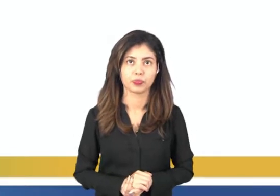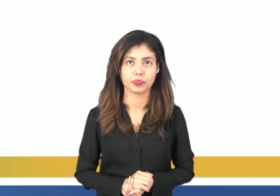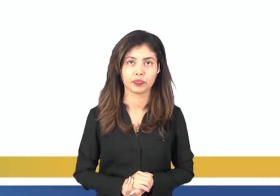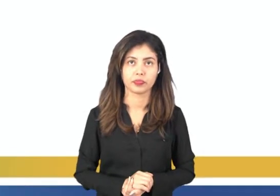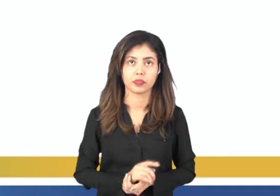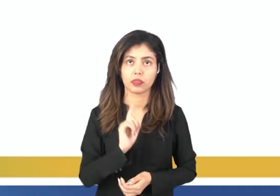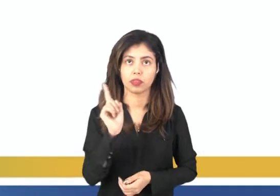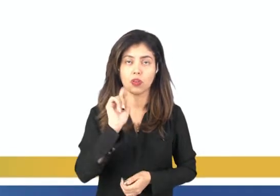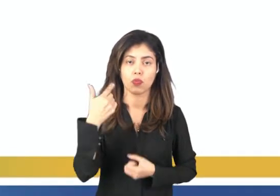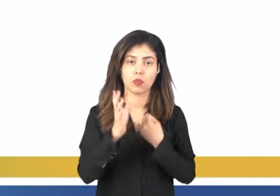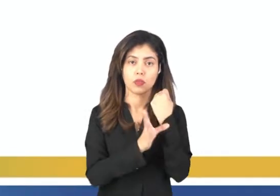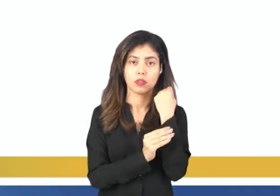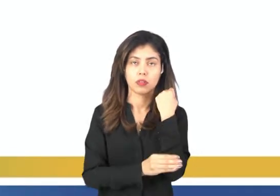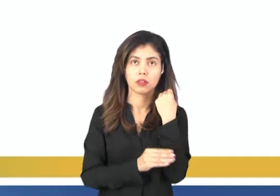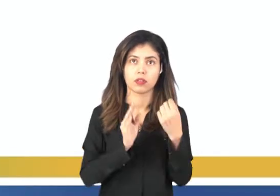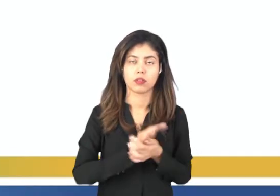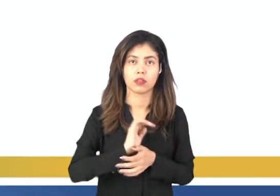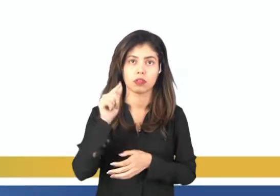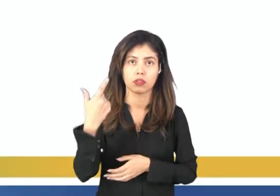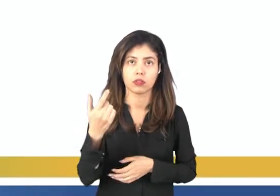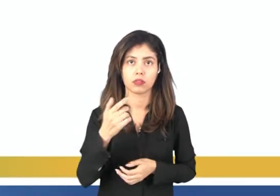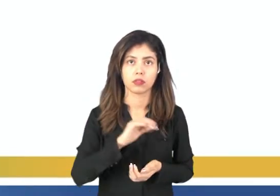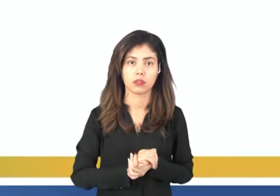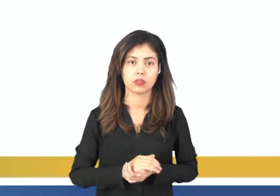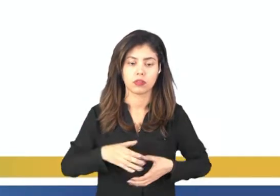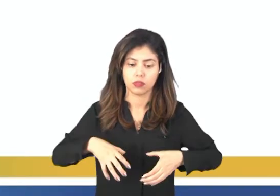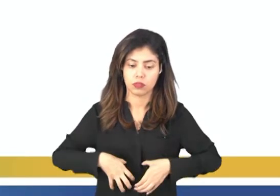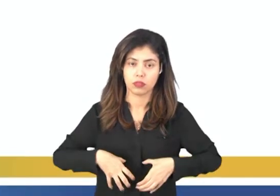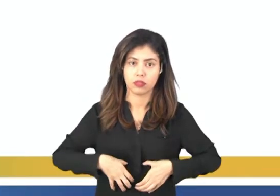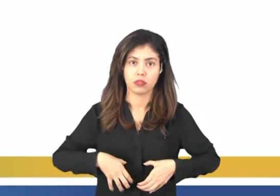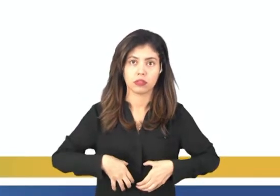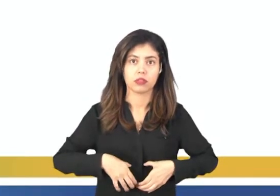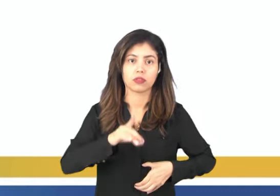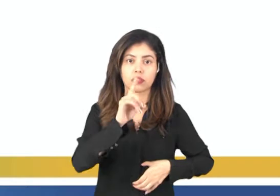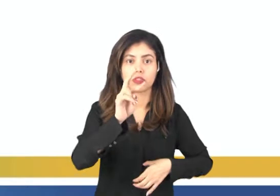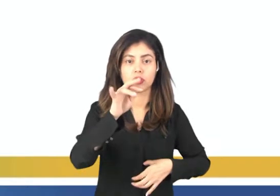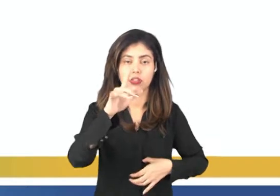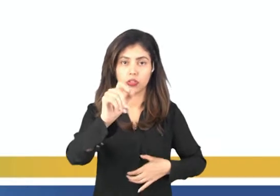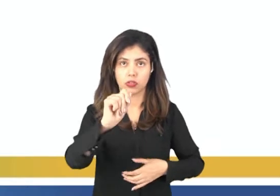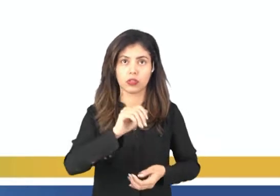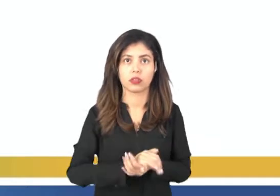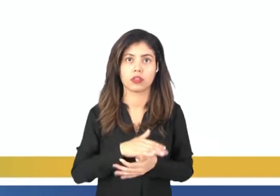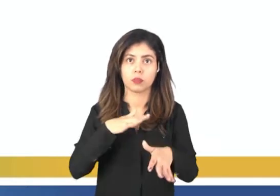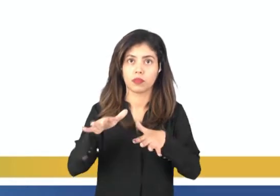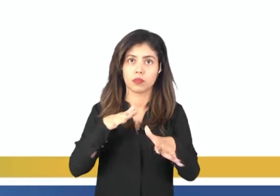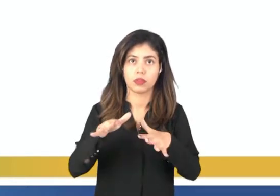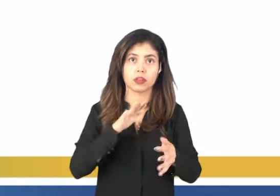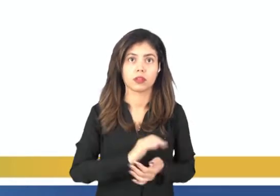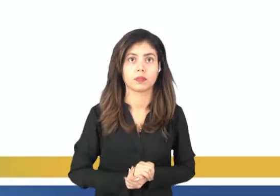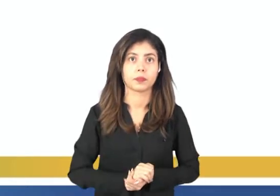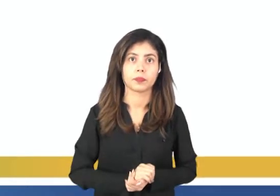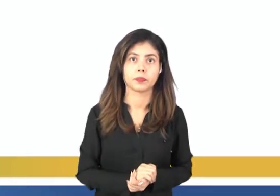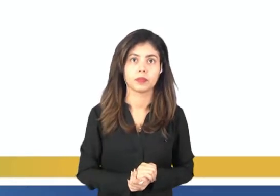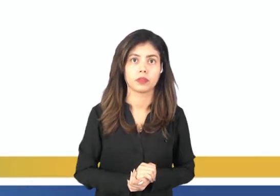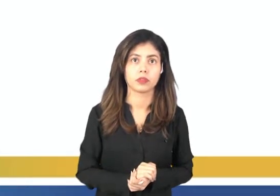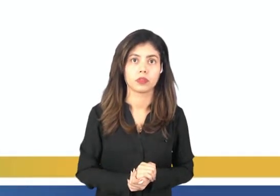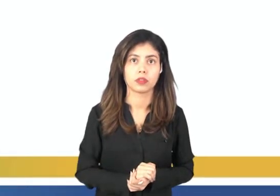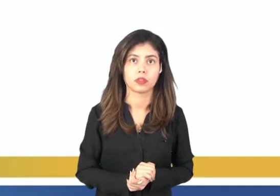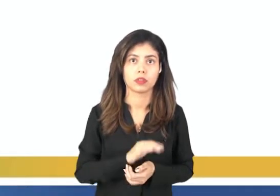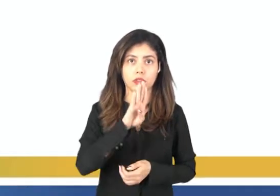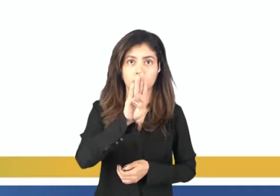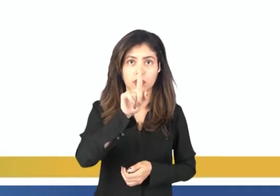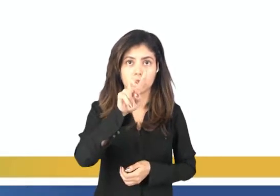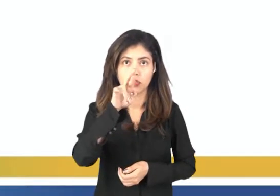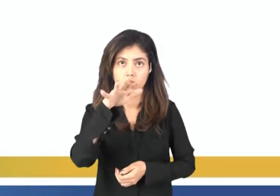tecido muscular não estriado vai ser onde eu vou encontrar nos outros órgãos como no sistema digestório que eu falei para vocês do movimento peristáltico Tenta ver a